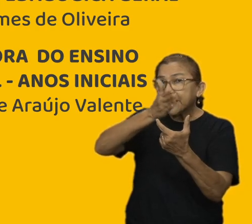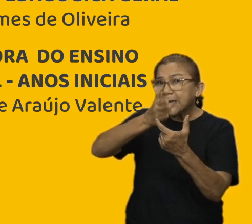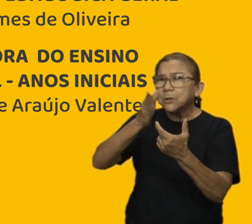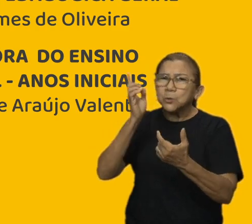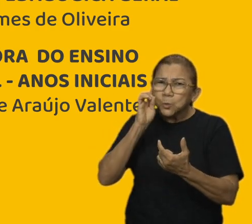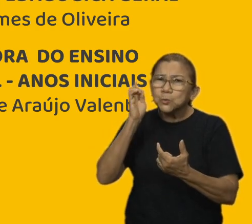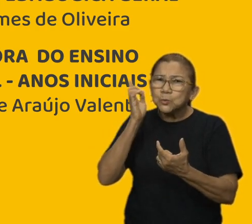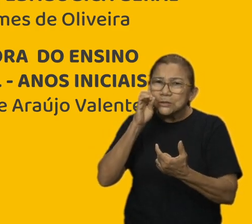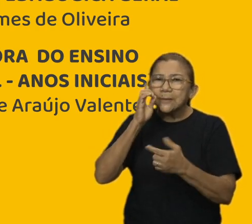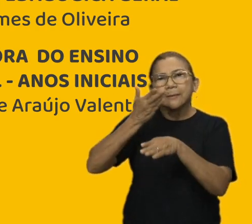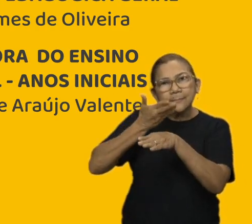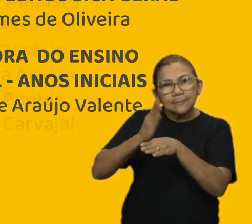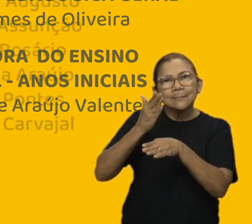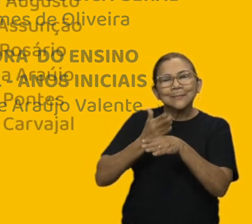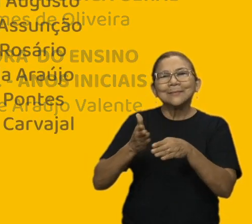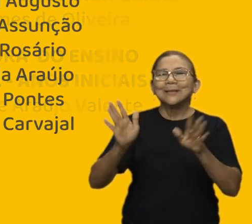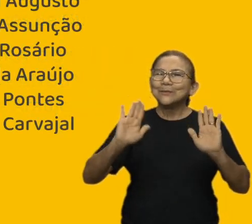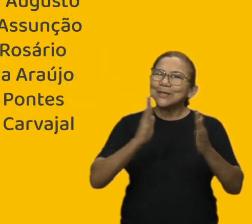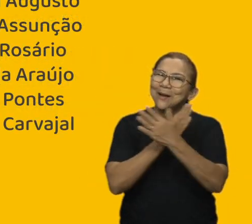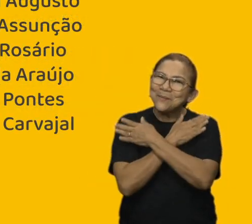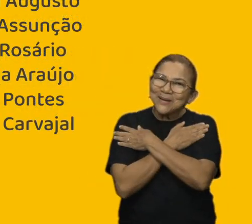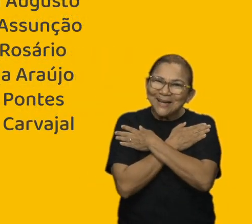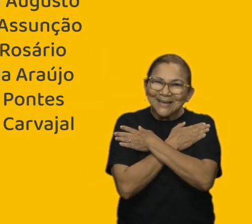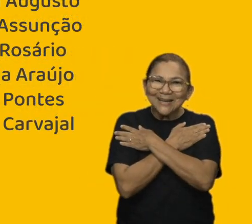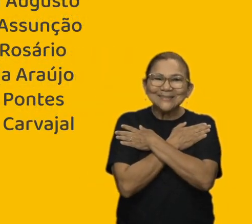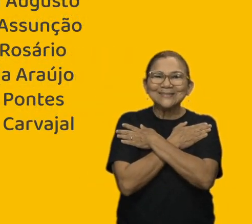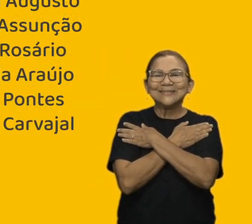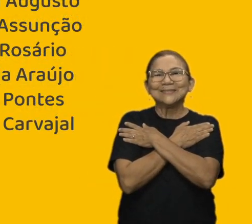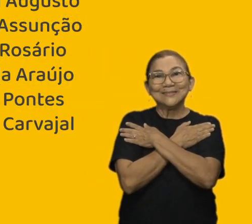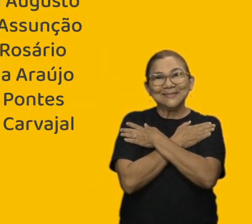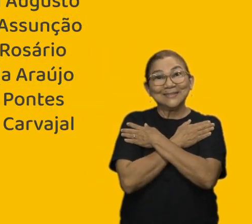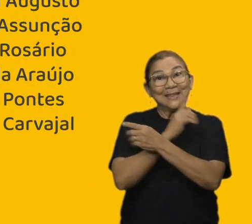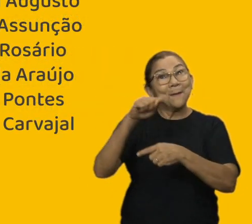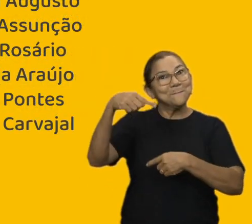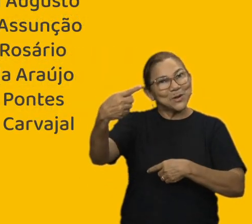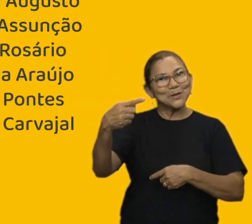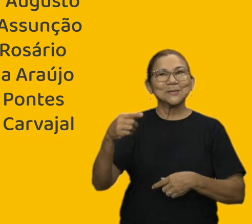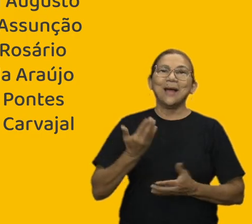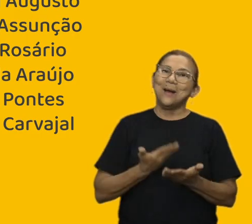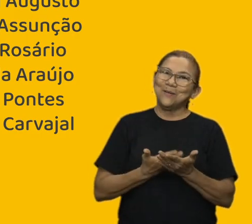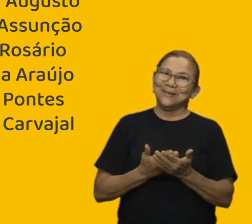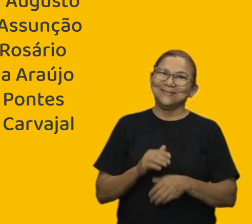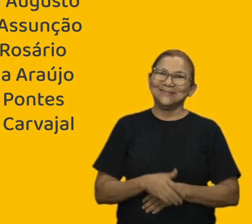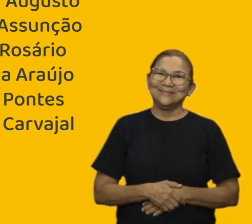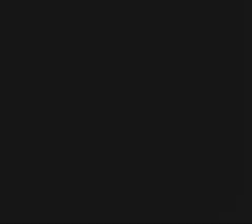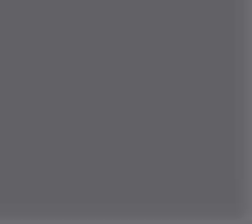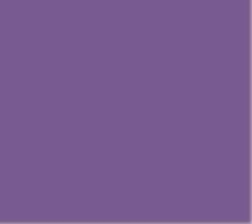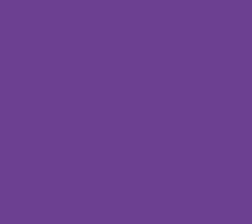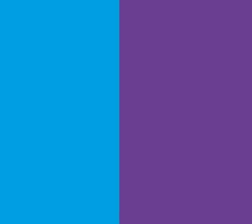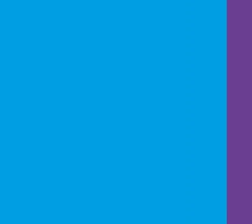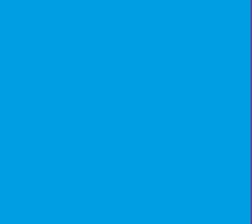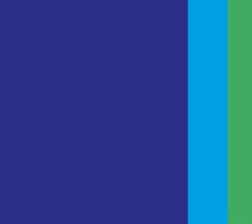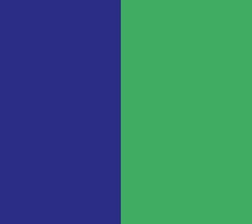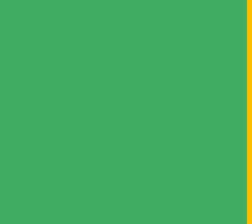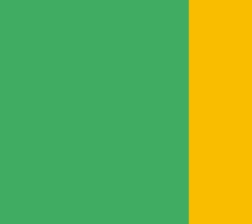os dias, certo? Então, um grande abraço a todos vocês e aguardo vocês na próxima aula.